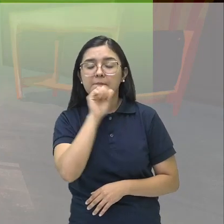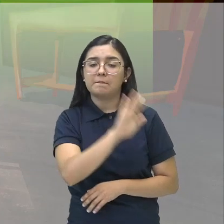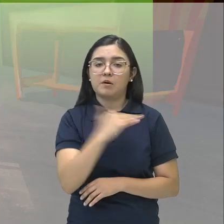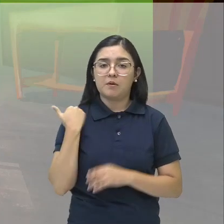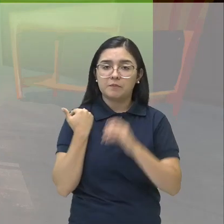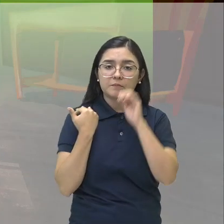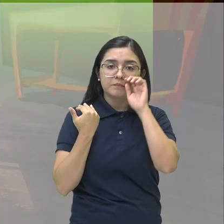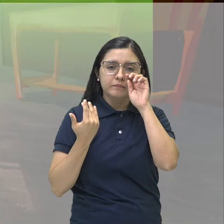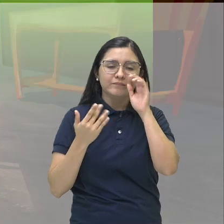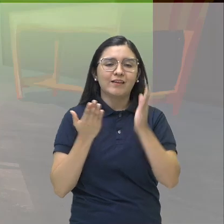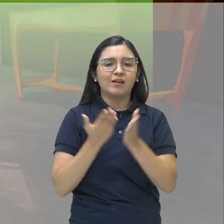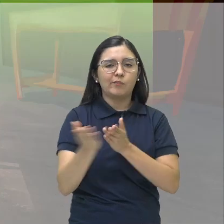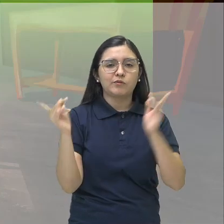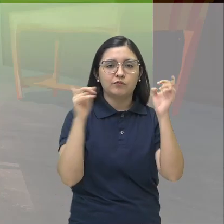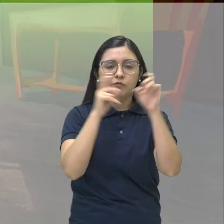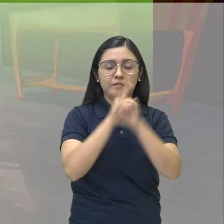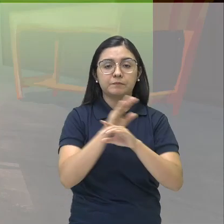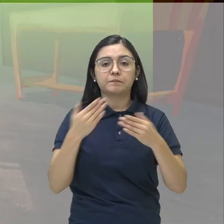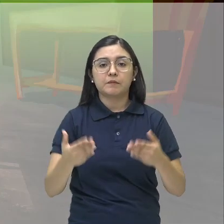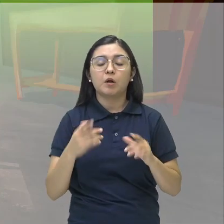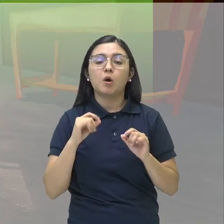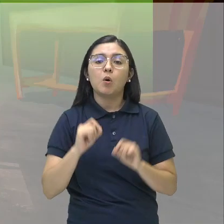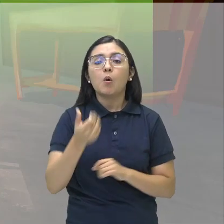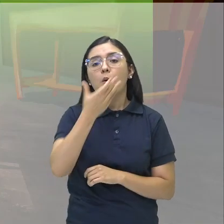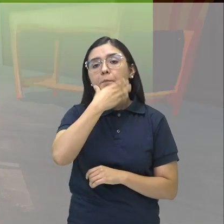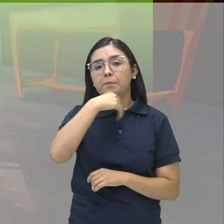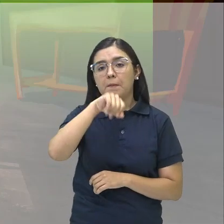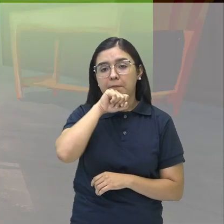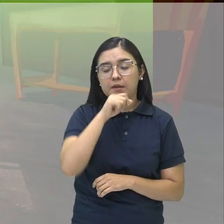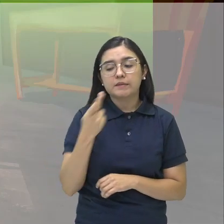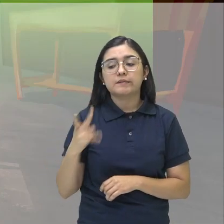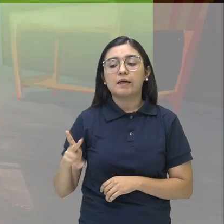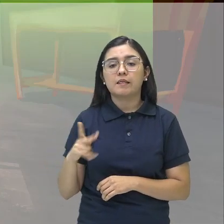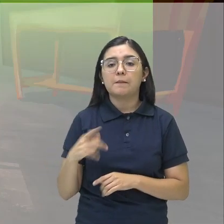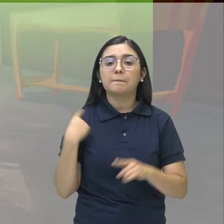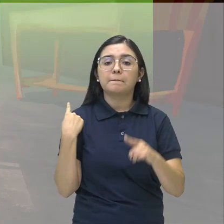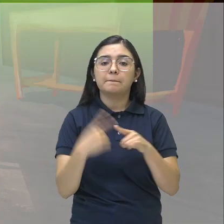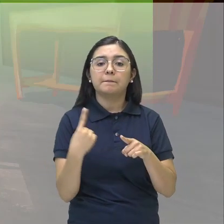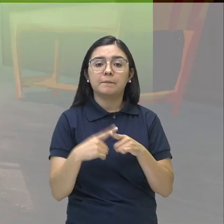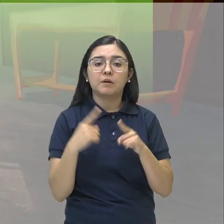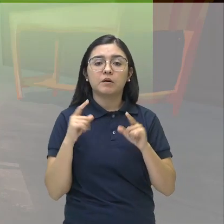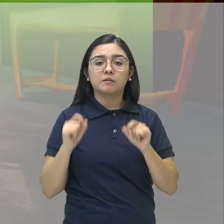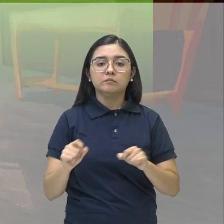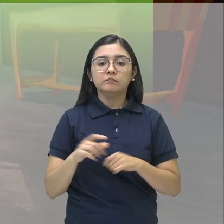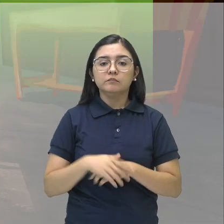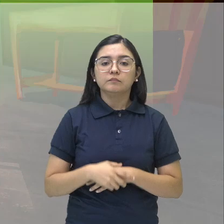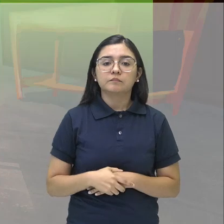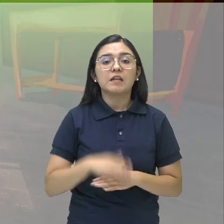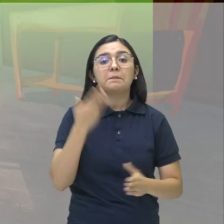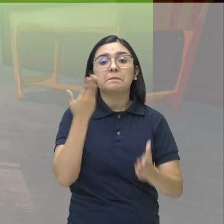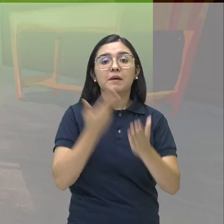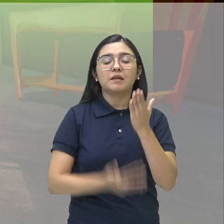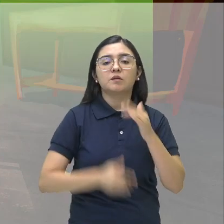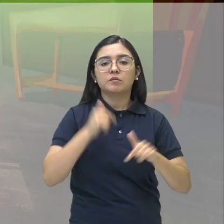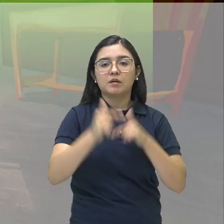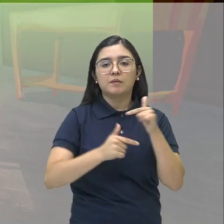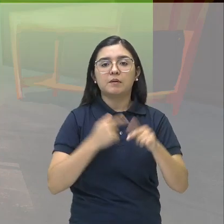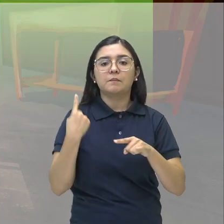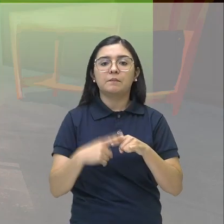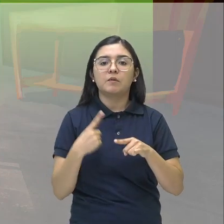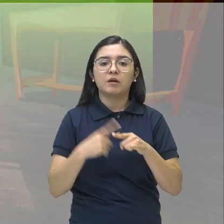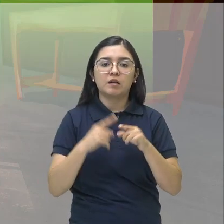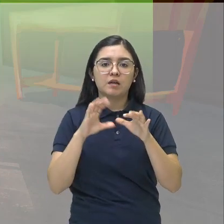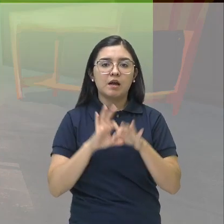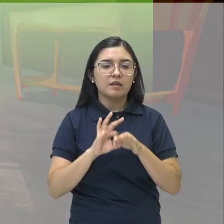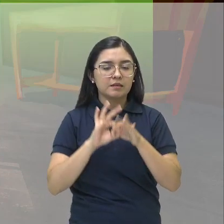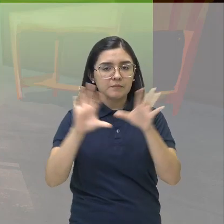dificuldades. Bom, o seu pai perdeu o emprego, né, porque ele falava abertamente sobre a independência da Polônia. Ele era um